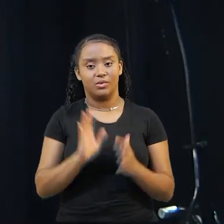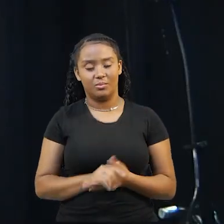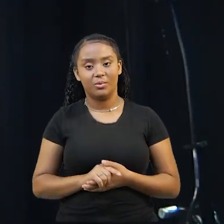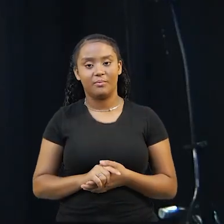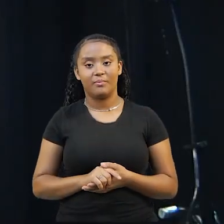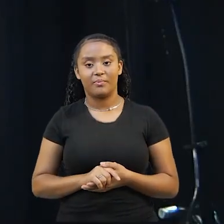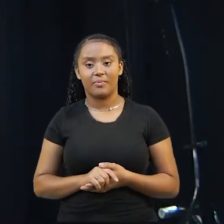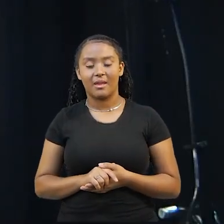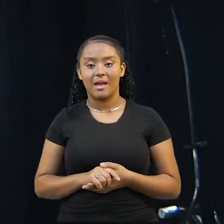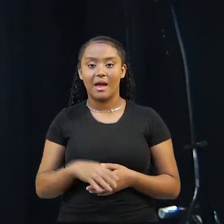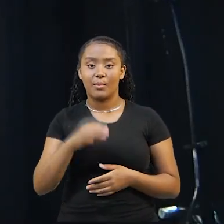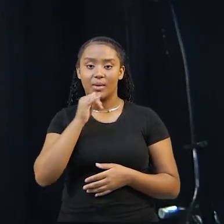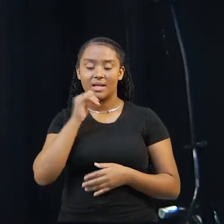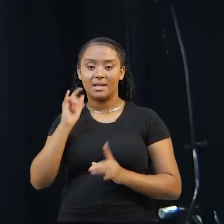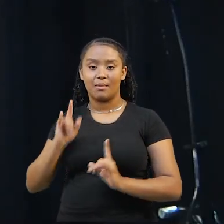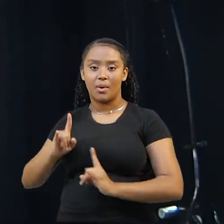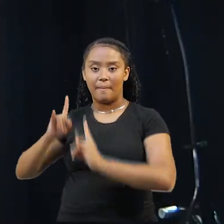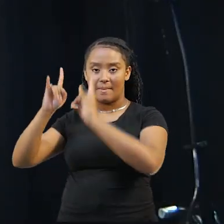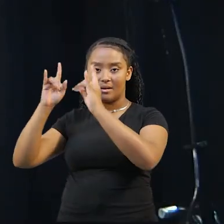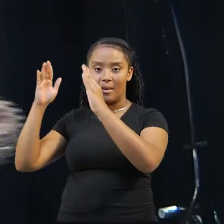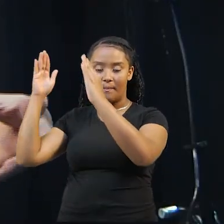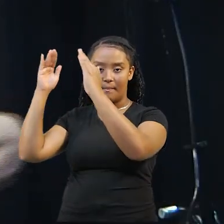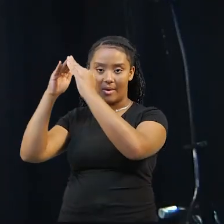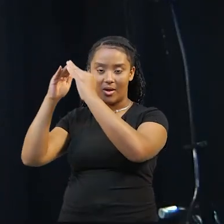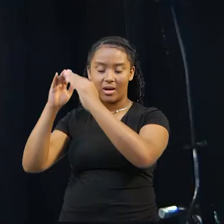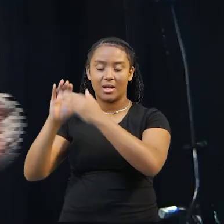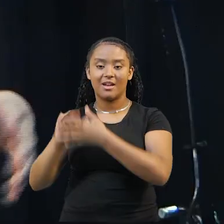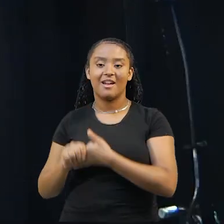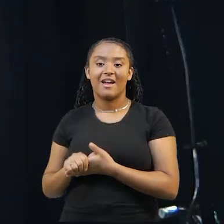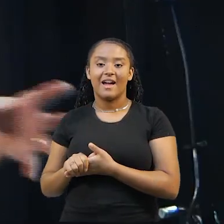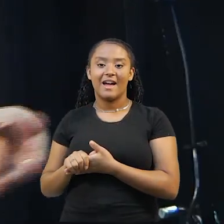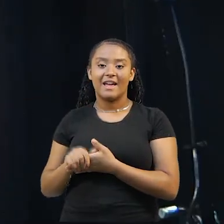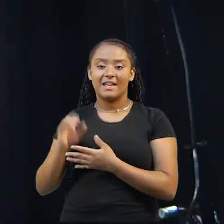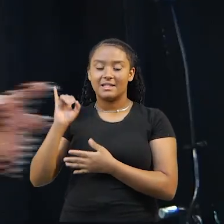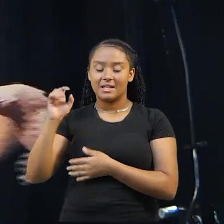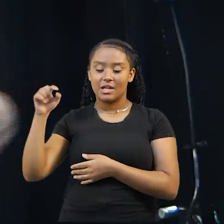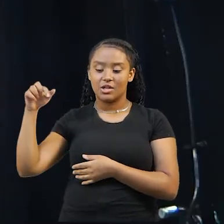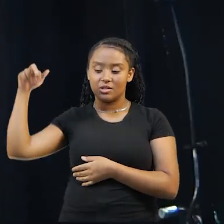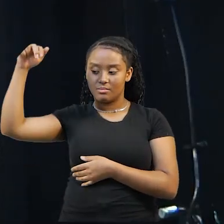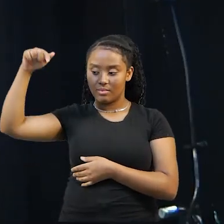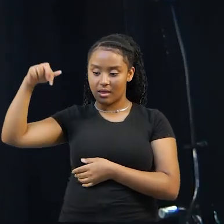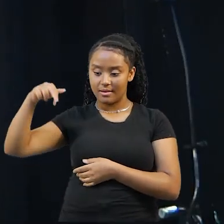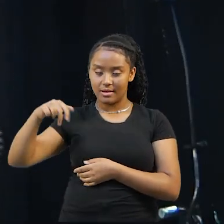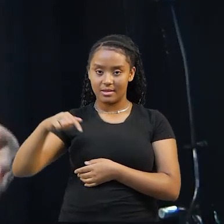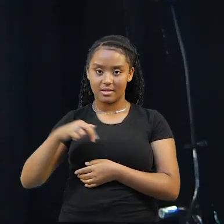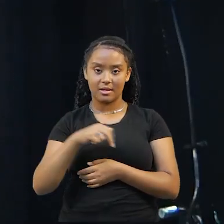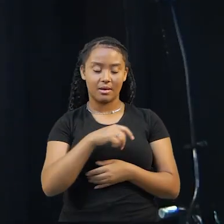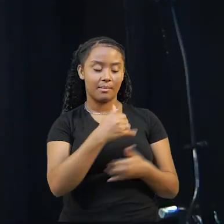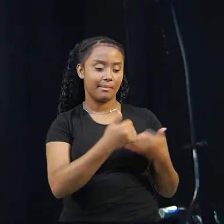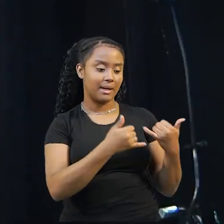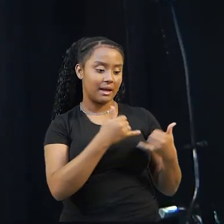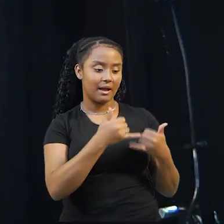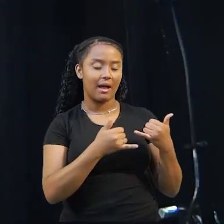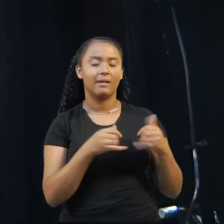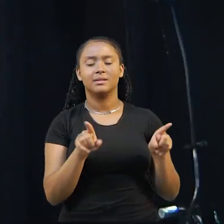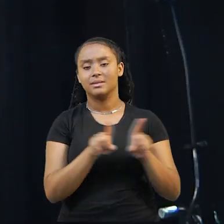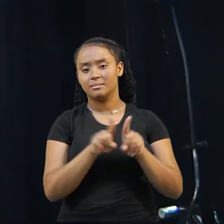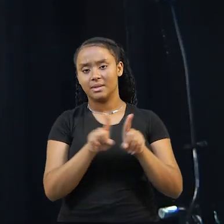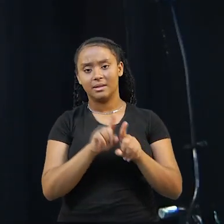descer um pouco, eu moro em apartamento, né, descer um pouco para a área social do prédio para ele passear um pouco, a gente